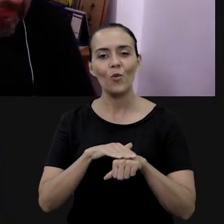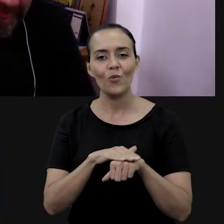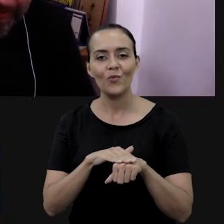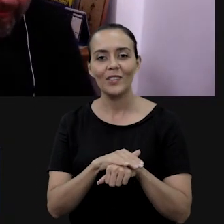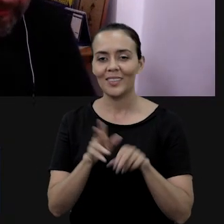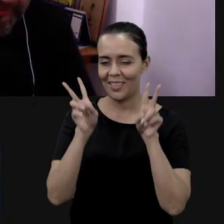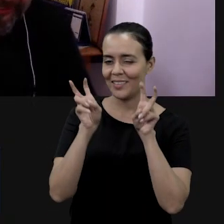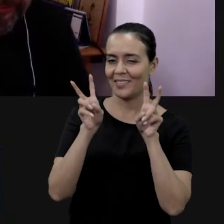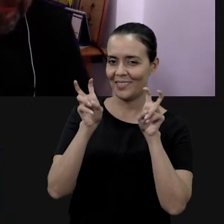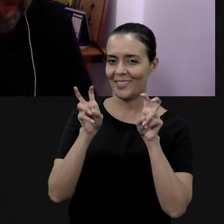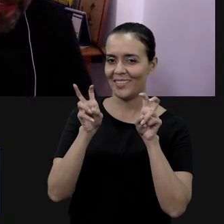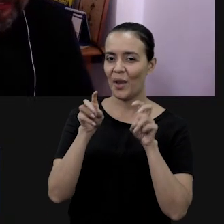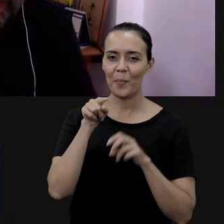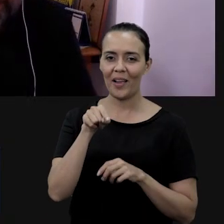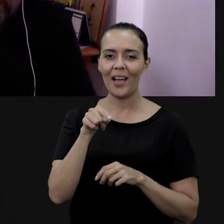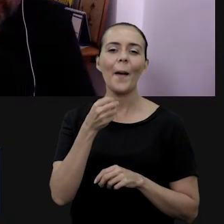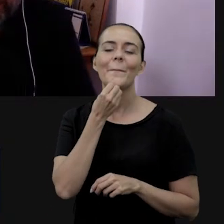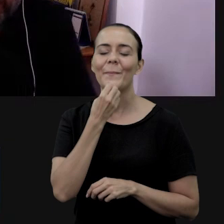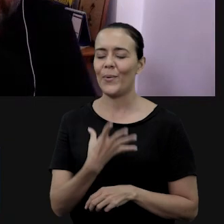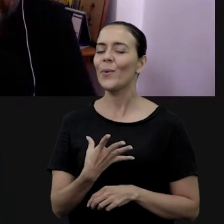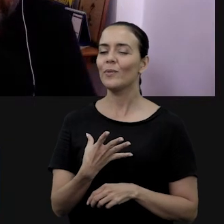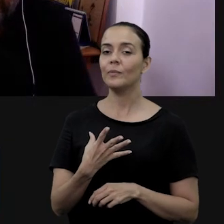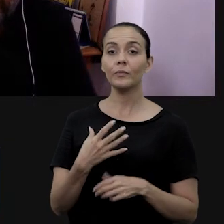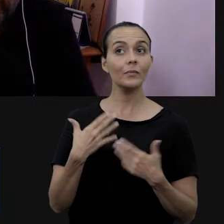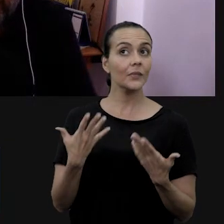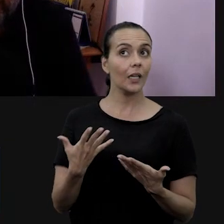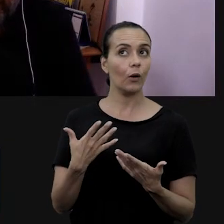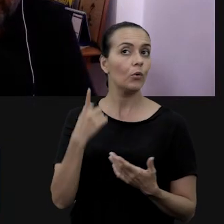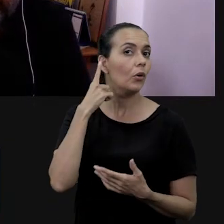Conversar sobre isso é muito legal. Eu, eu,